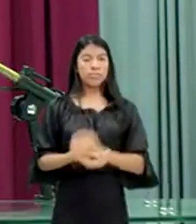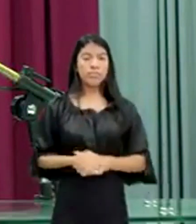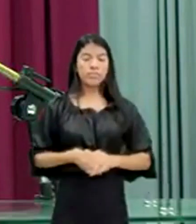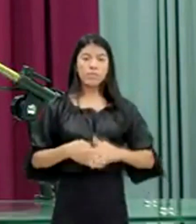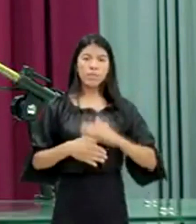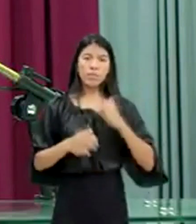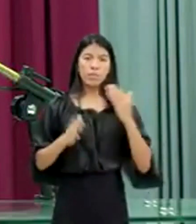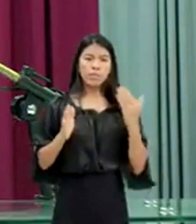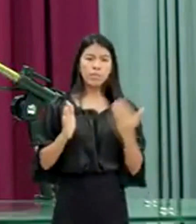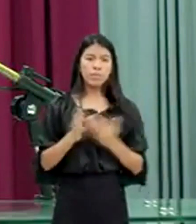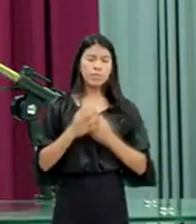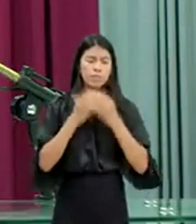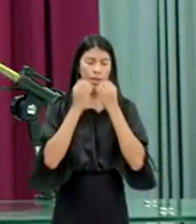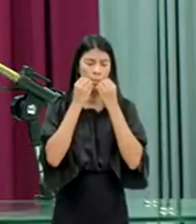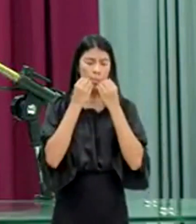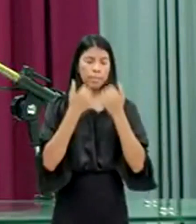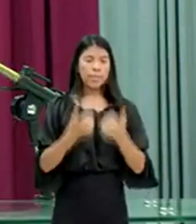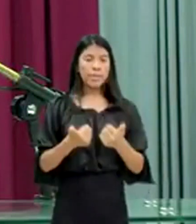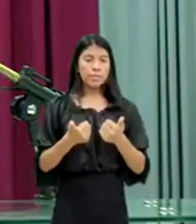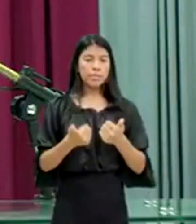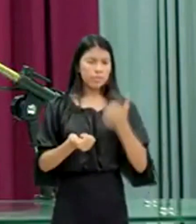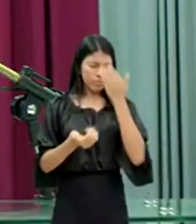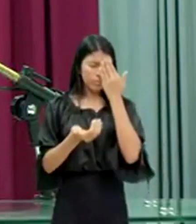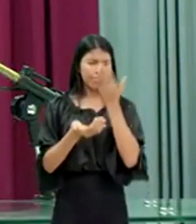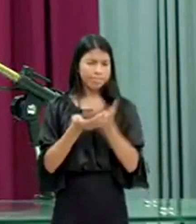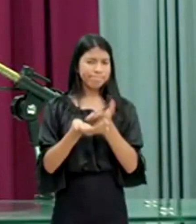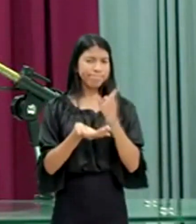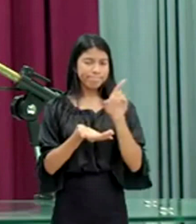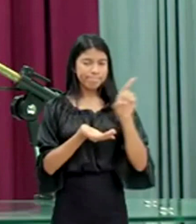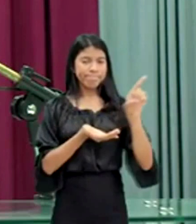bem. Vamos confiar no Senhor.